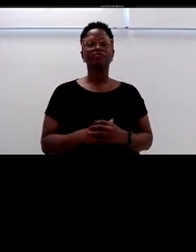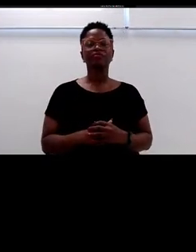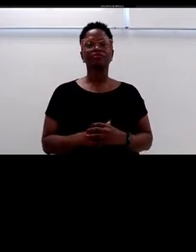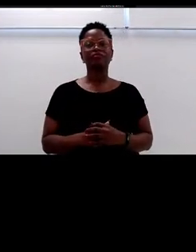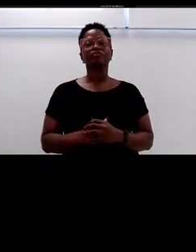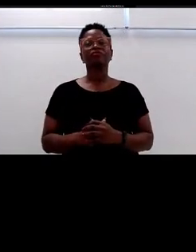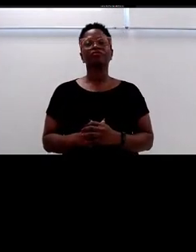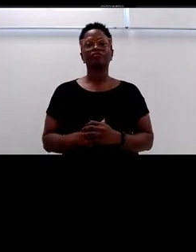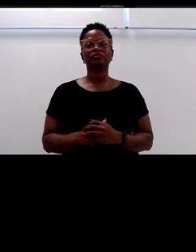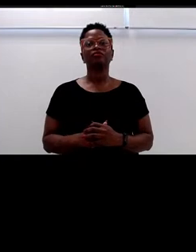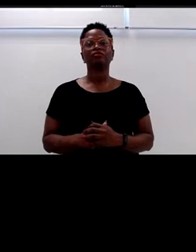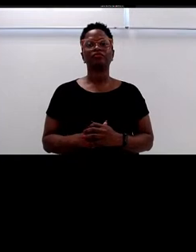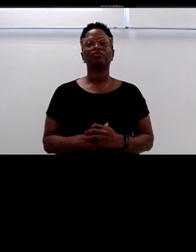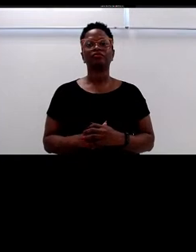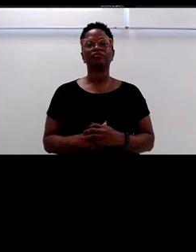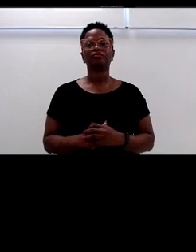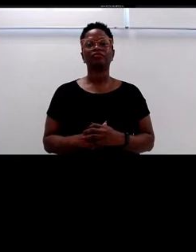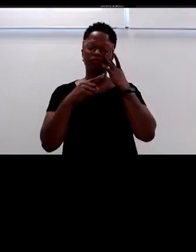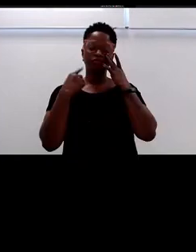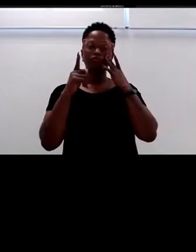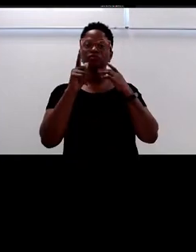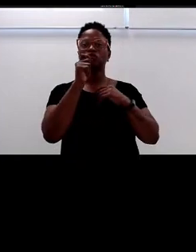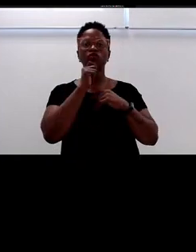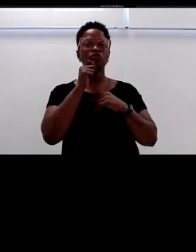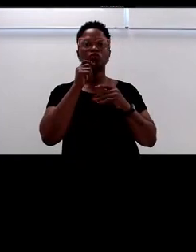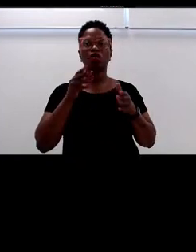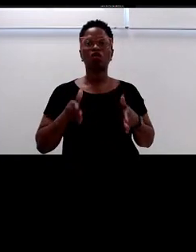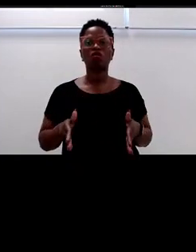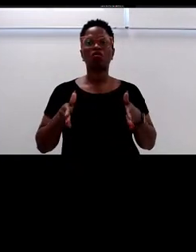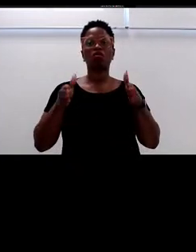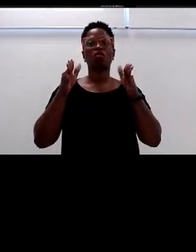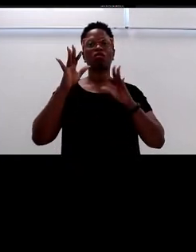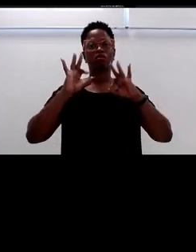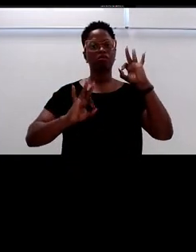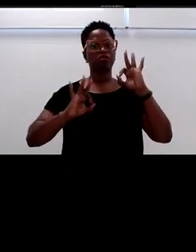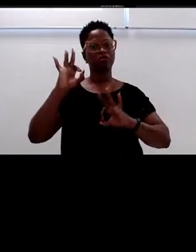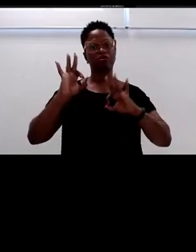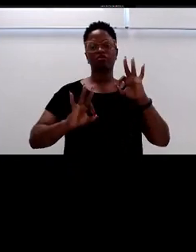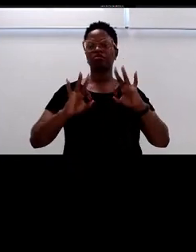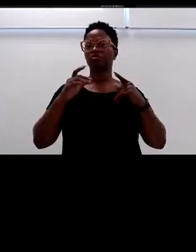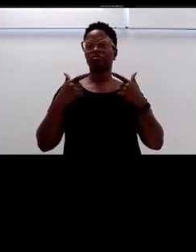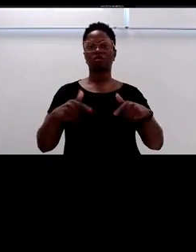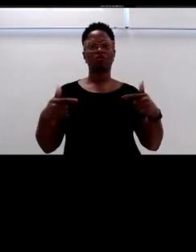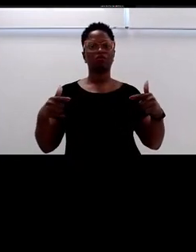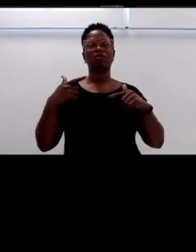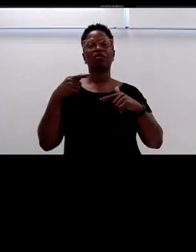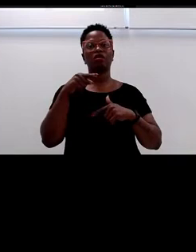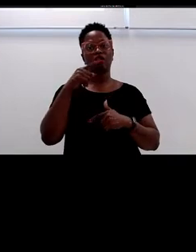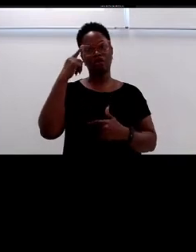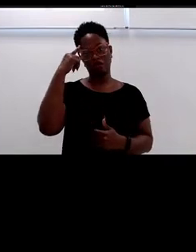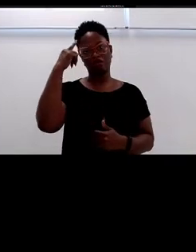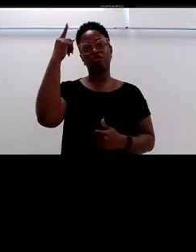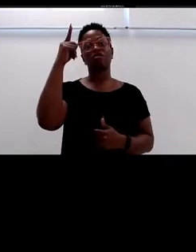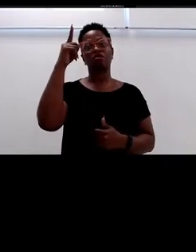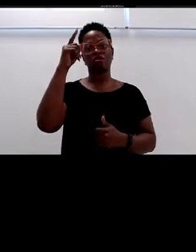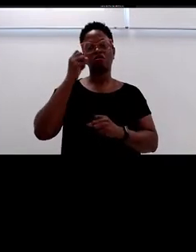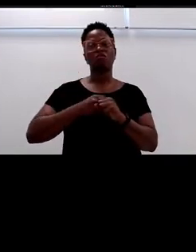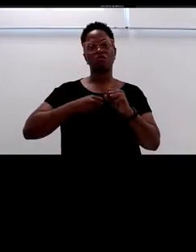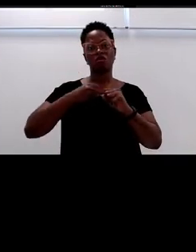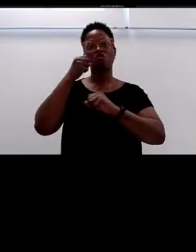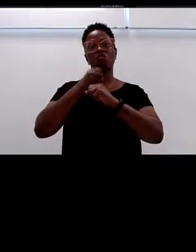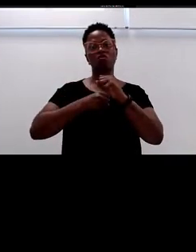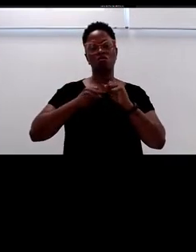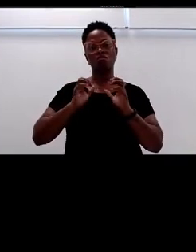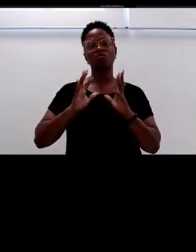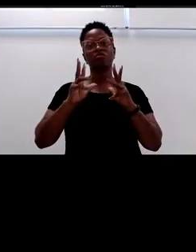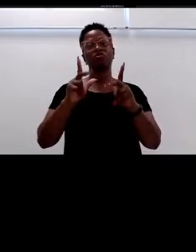Hoje em dia a gente não tem mais edifícios que são planejados, levando em conta essa ideia de uma obra total, né,